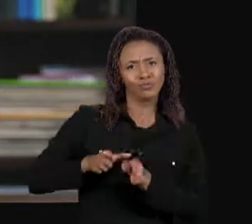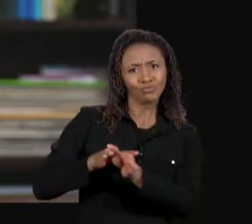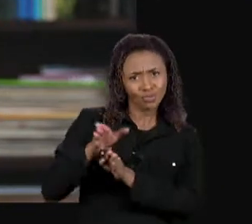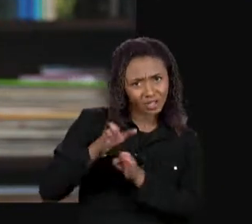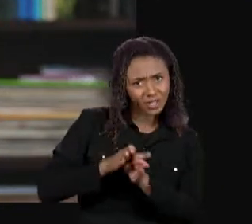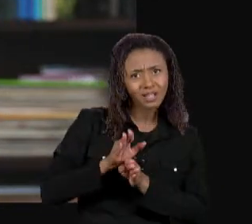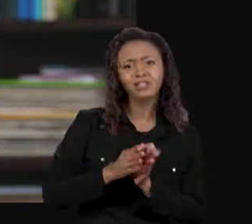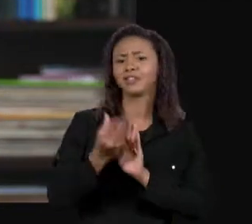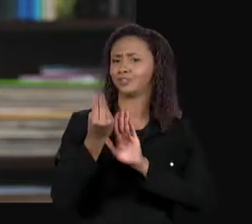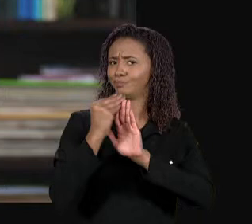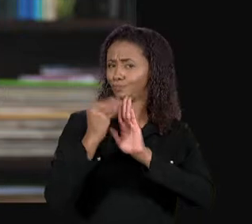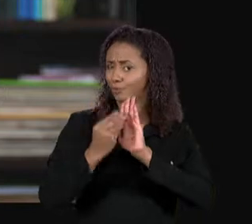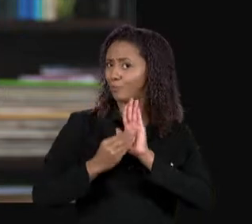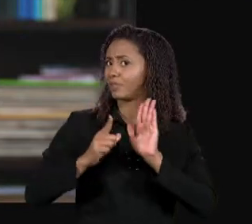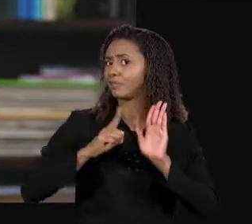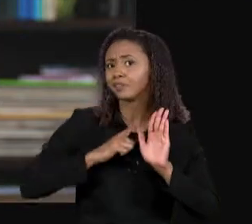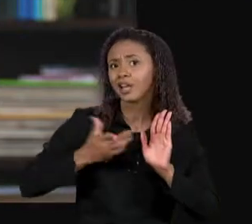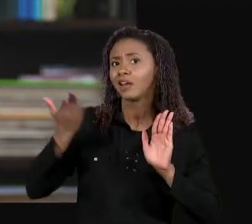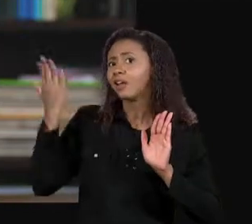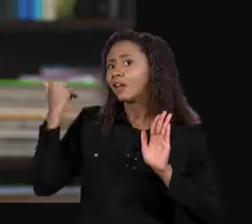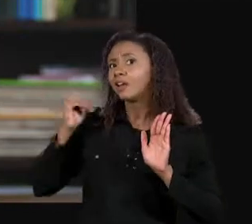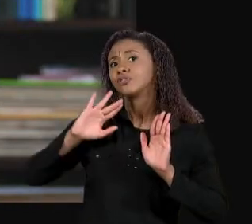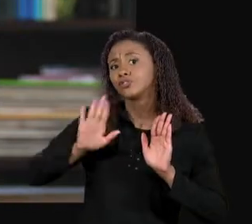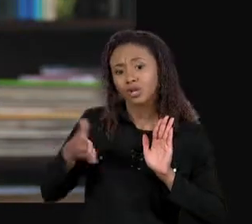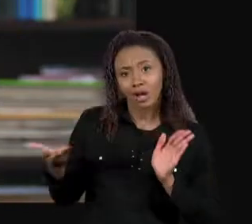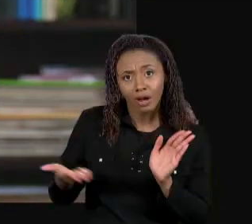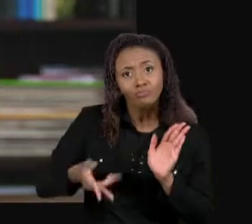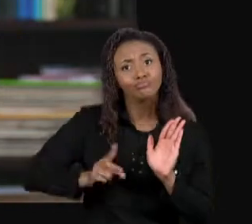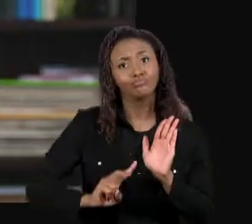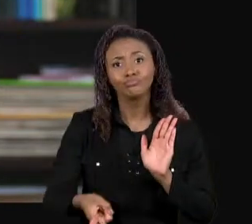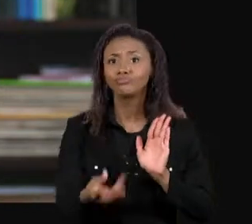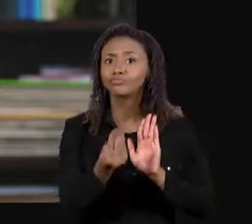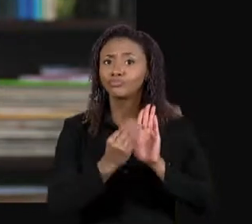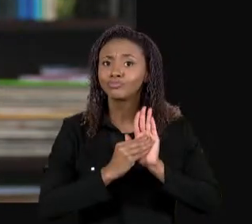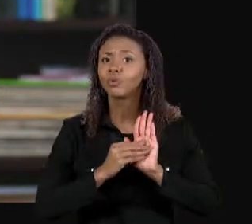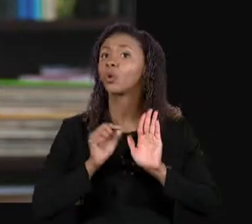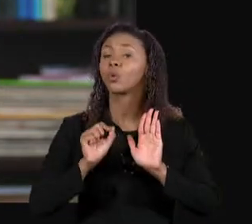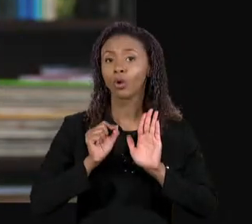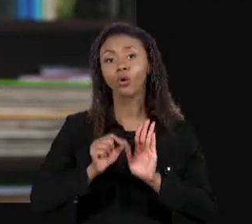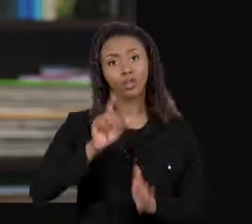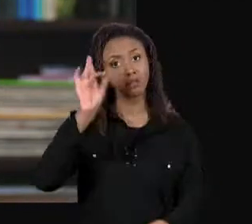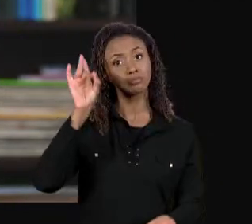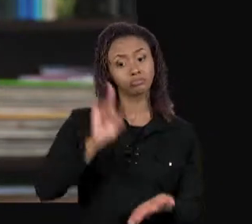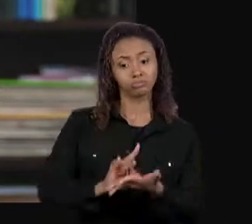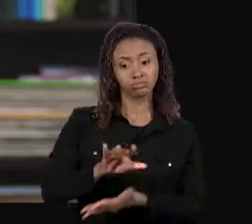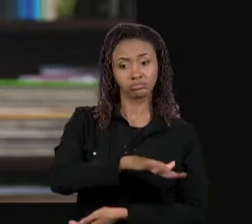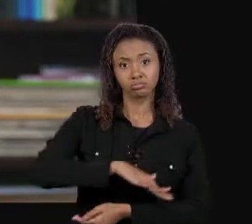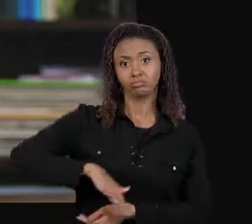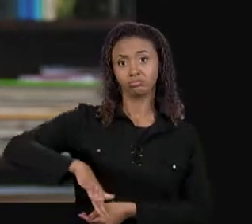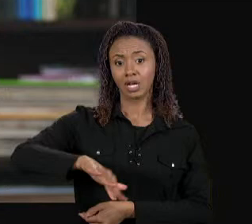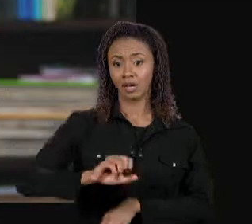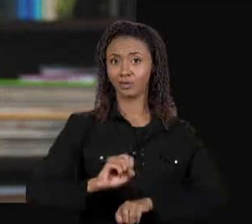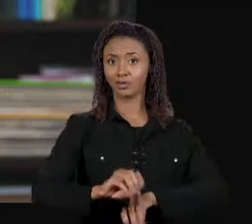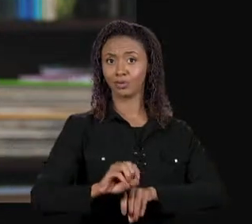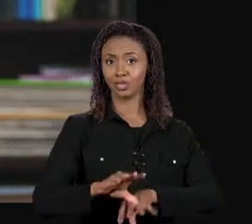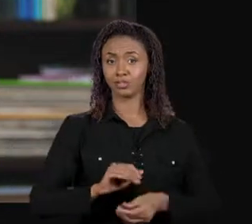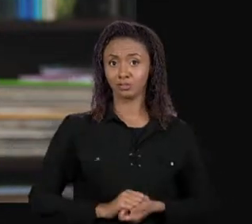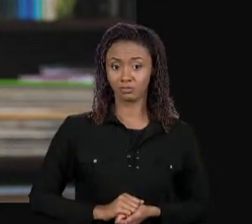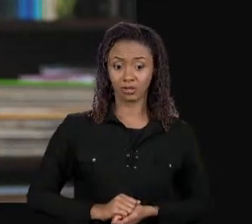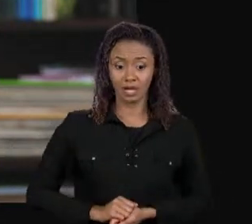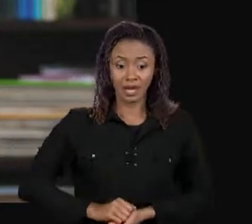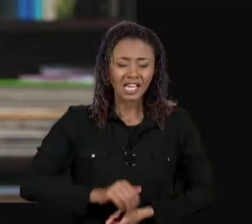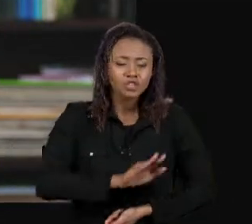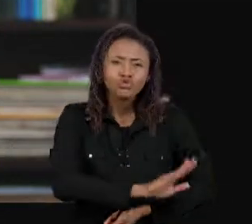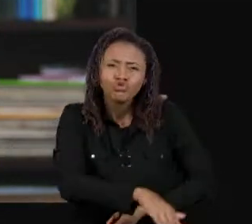reaparece nas diretrizes como uma afirmação da área, né, de que, quando nós estamos falando de